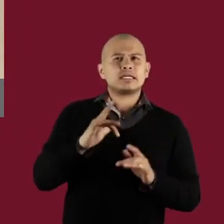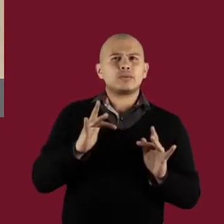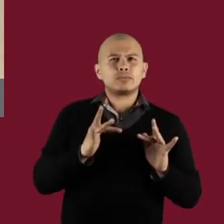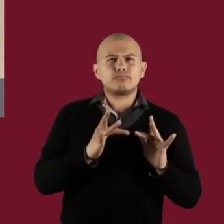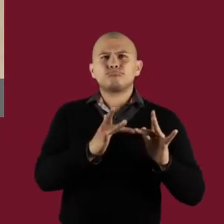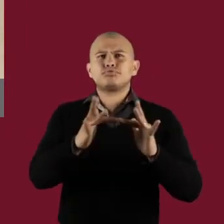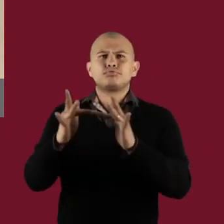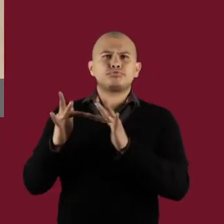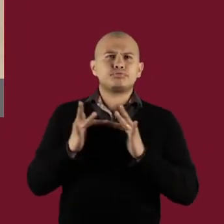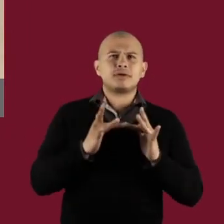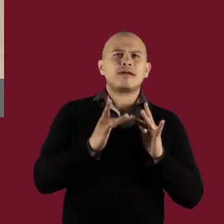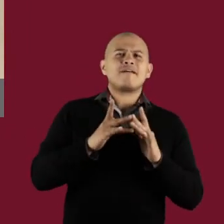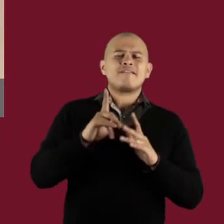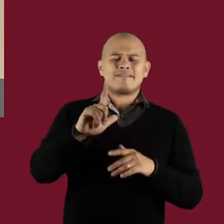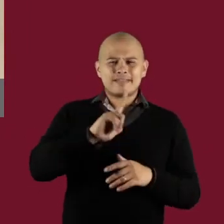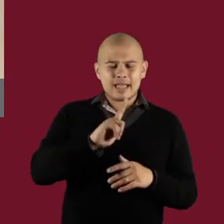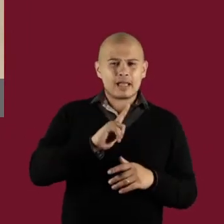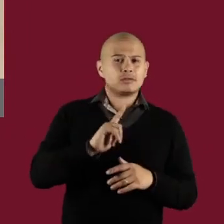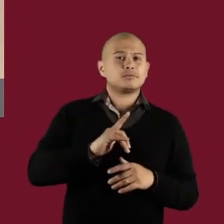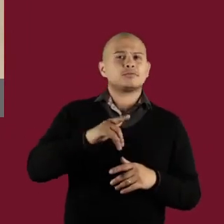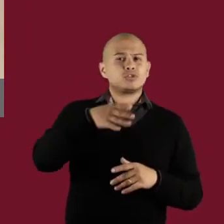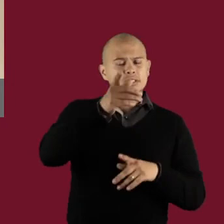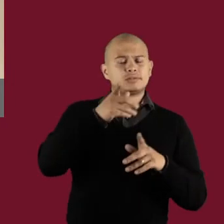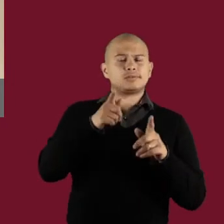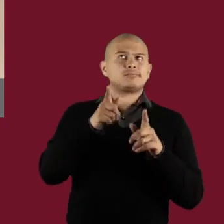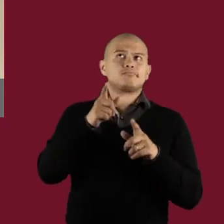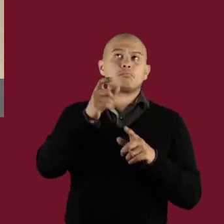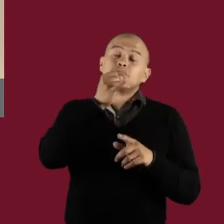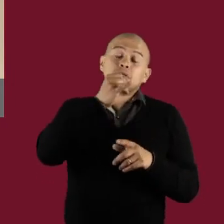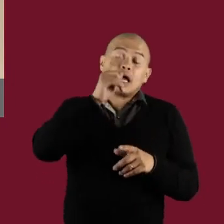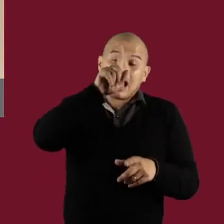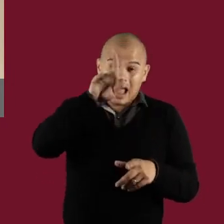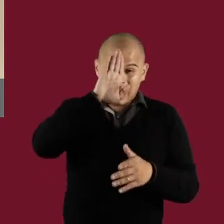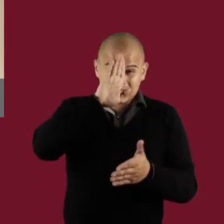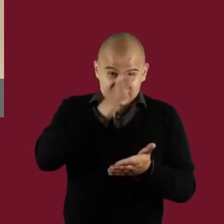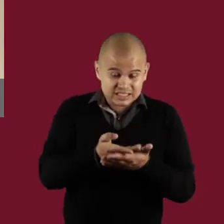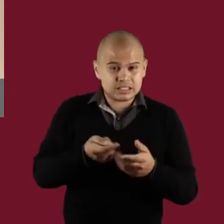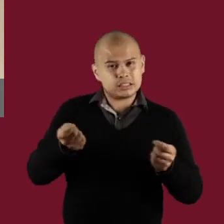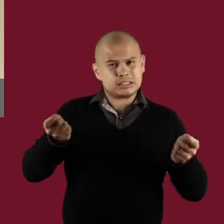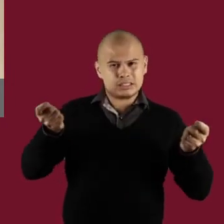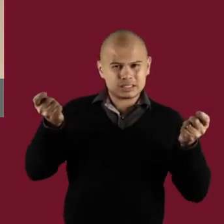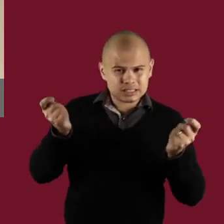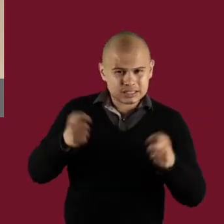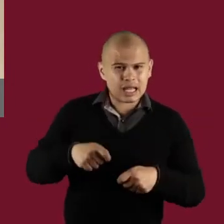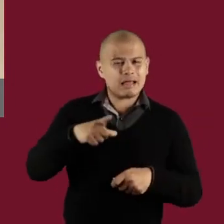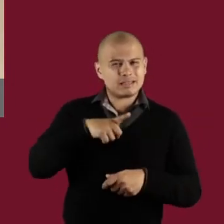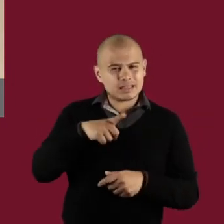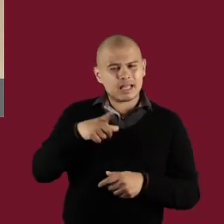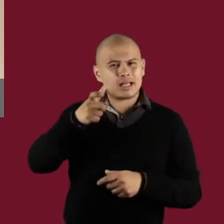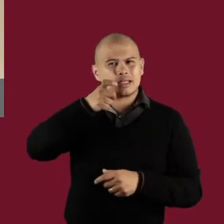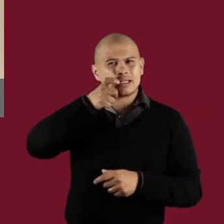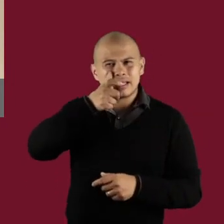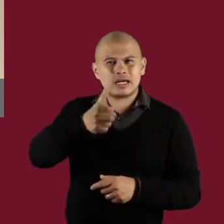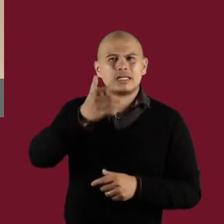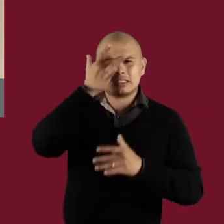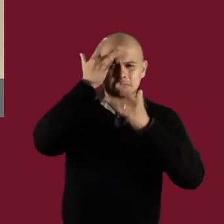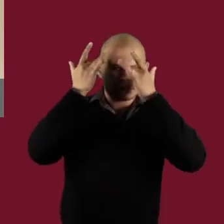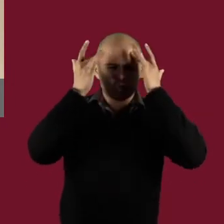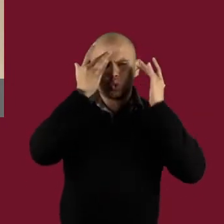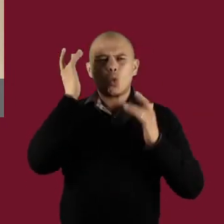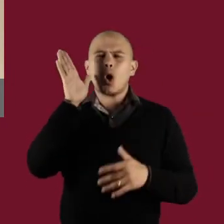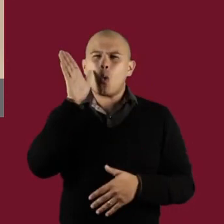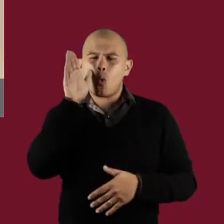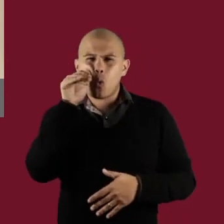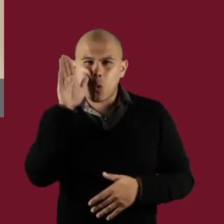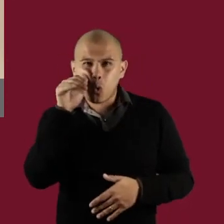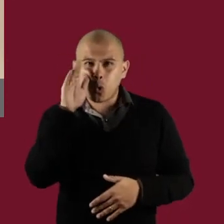público de vocês. Vocês acreditam que existe esse potencial, interesse, existe essa demanda por